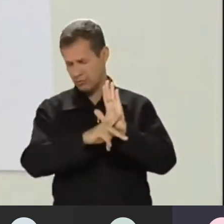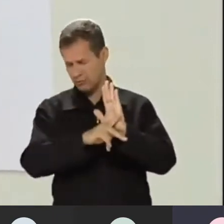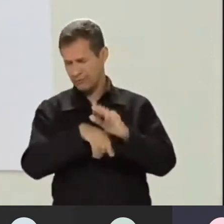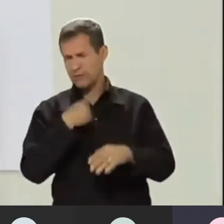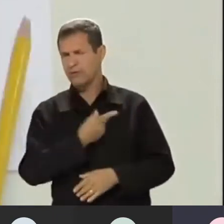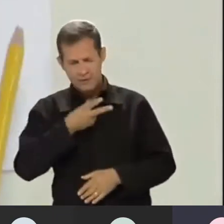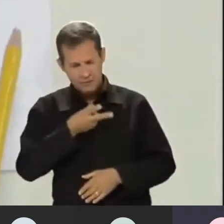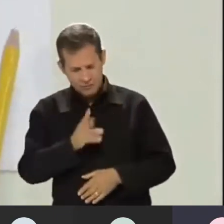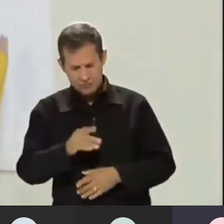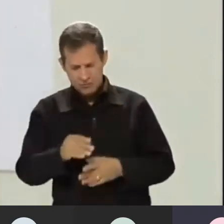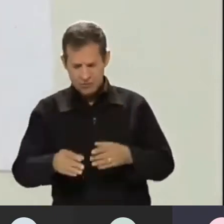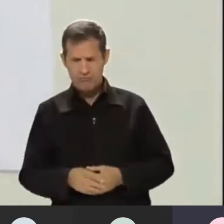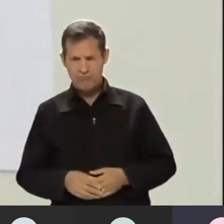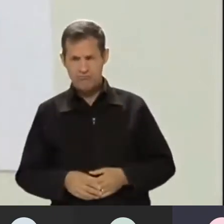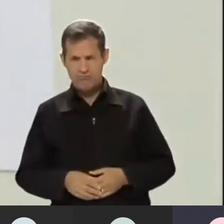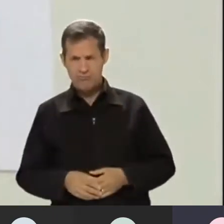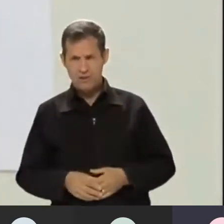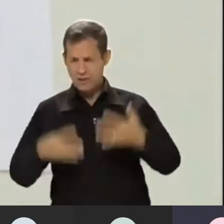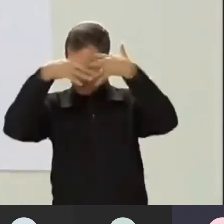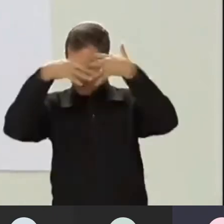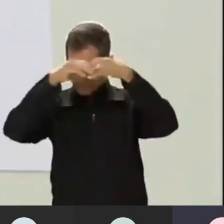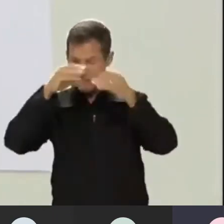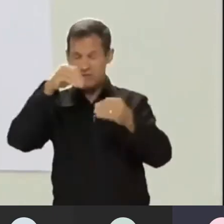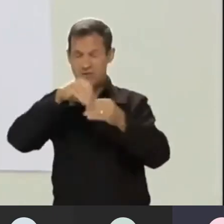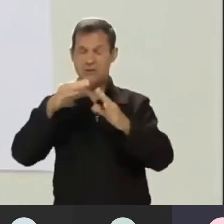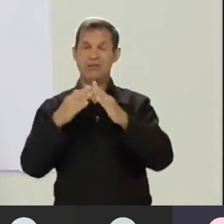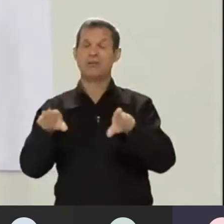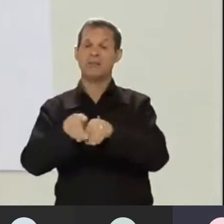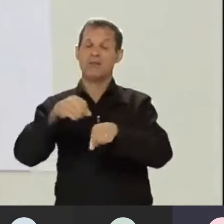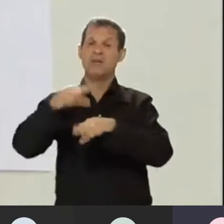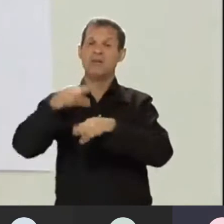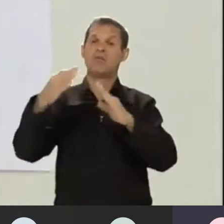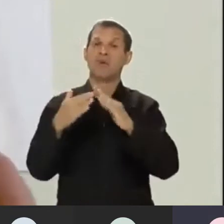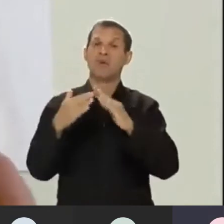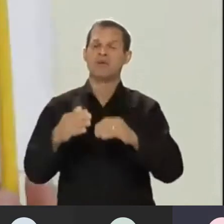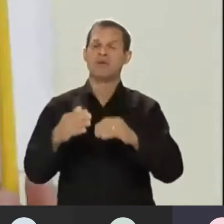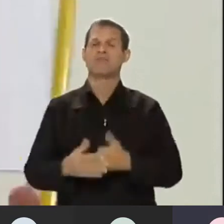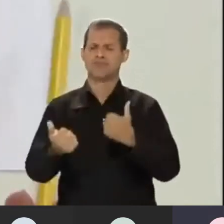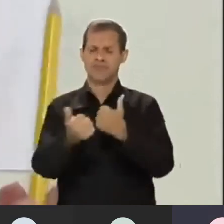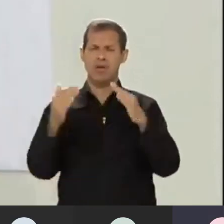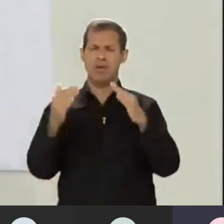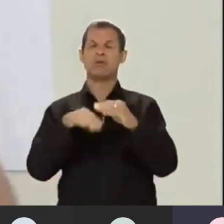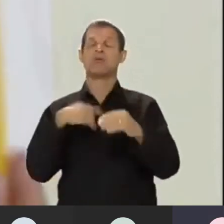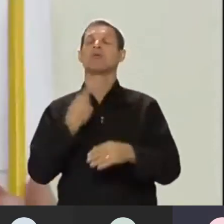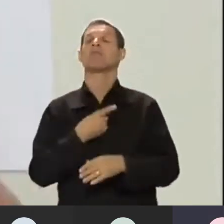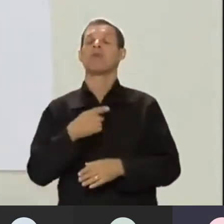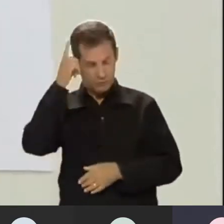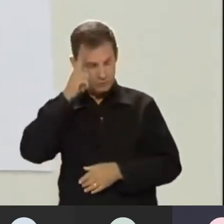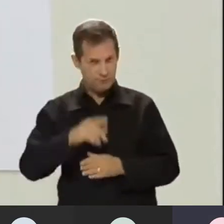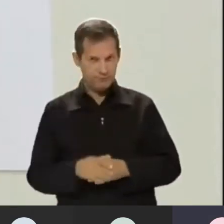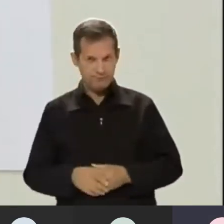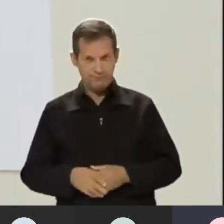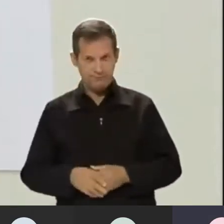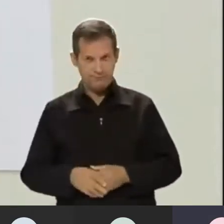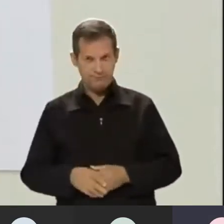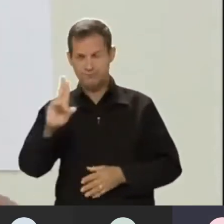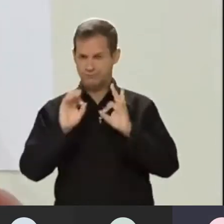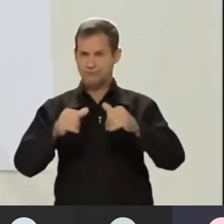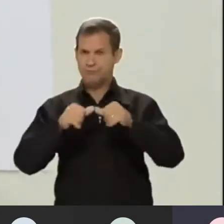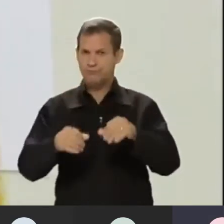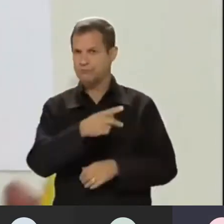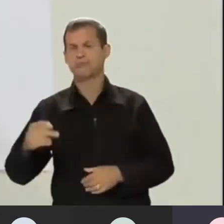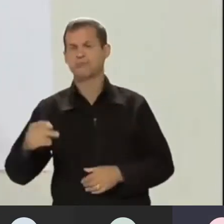Então, na hora de projetar, a gente tem que sempre pensar na parte tanto interna quanto na parte externa, de entorno, e como que a gente vai conseguir